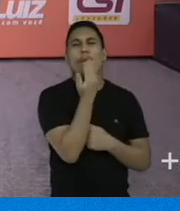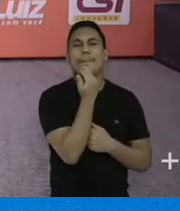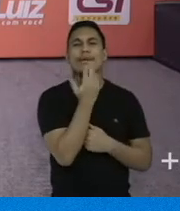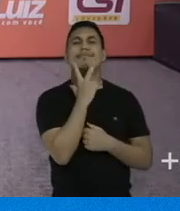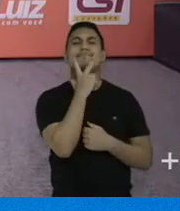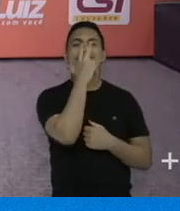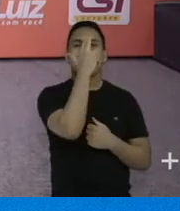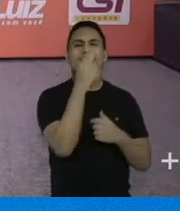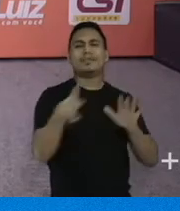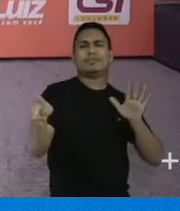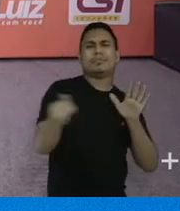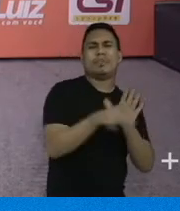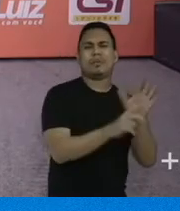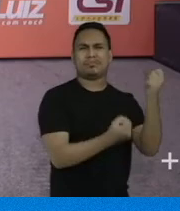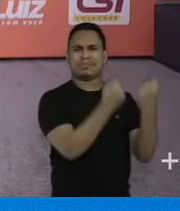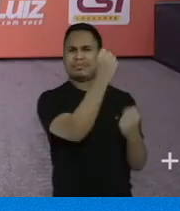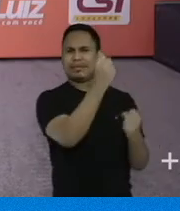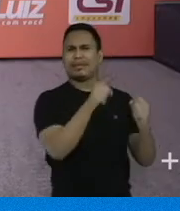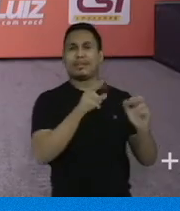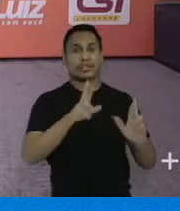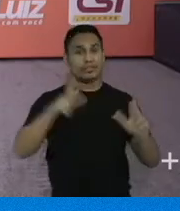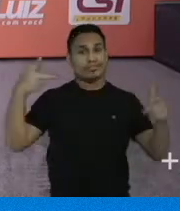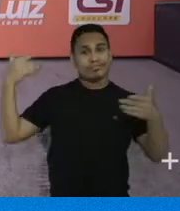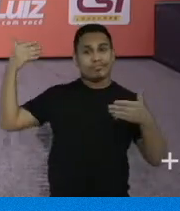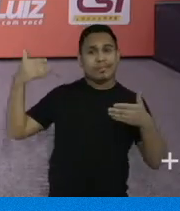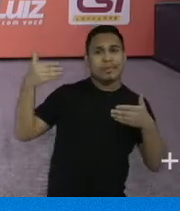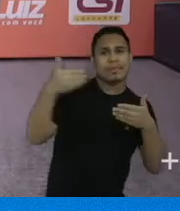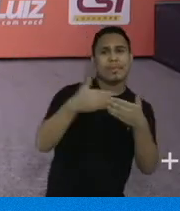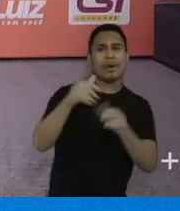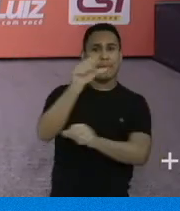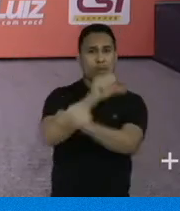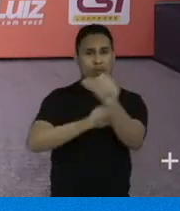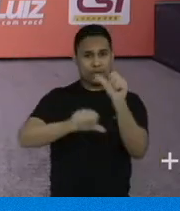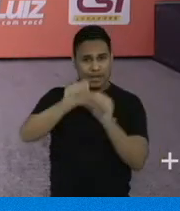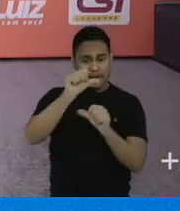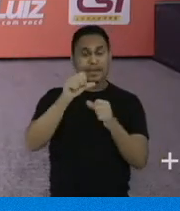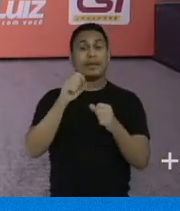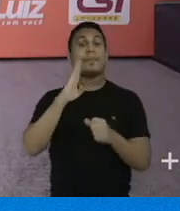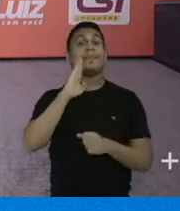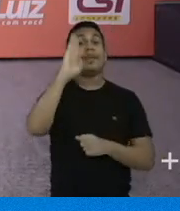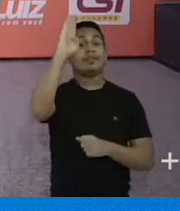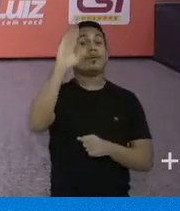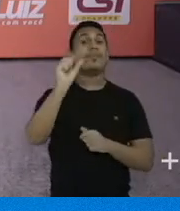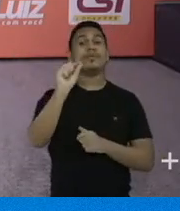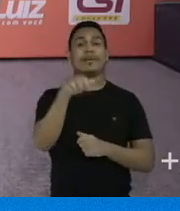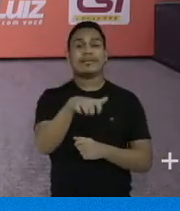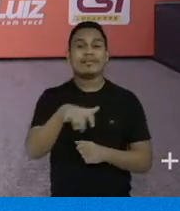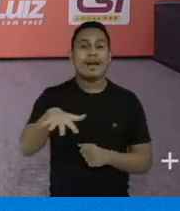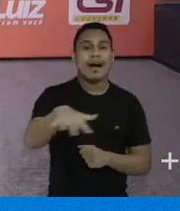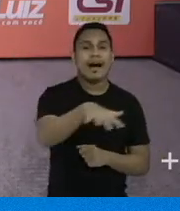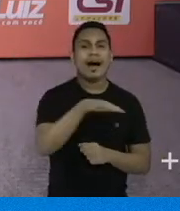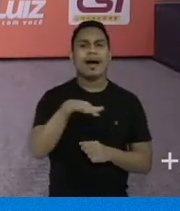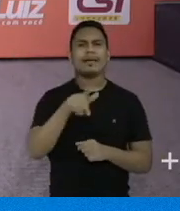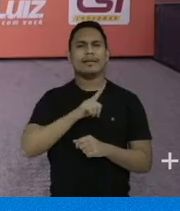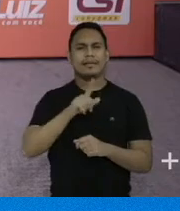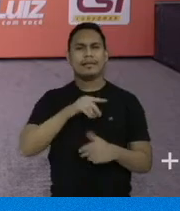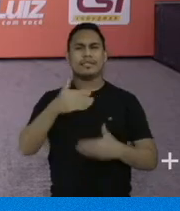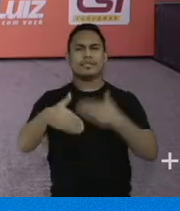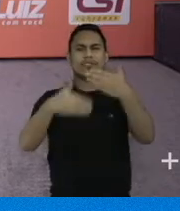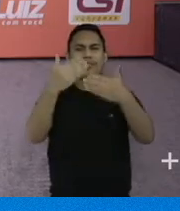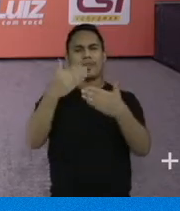de uma forma diferente nos últimos tempos, principalmente nas áreas de maior desenvolvimento, a gente tem